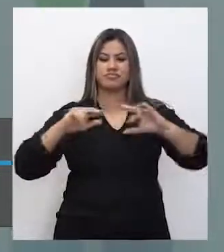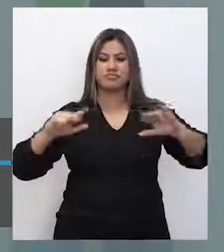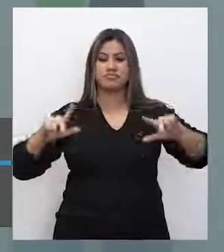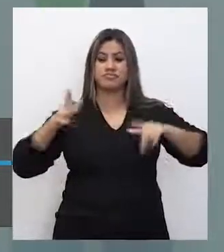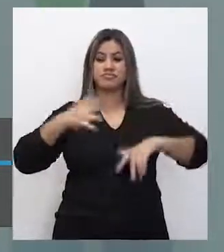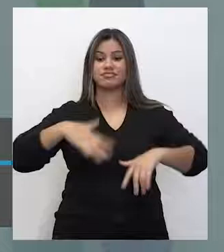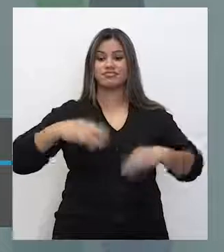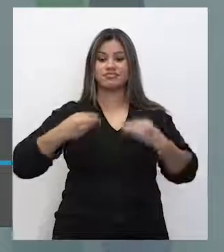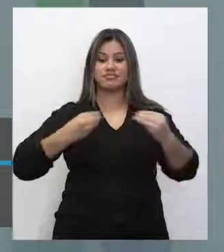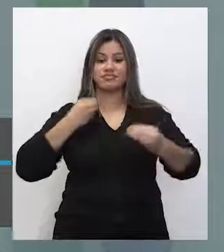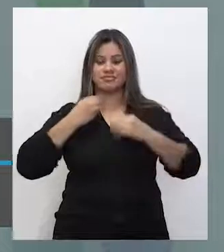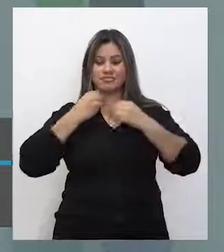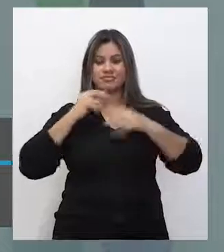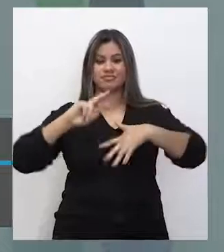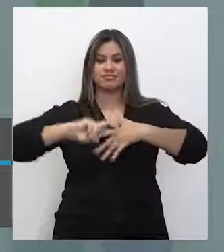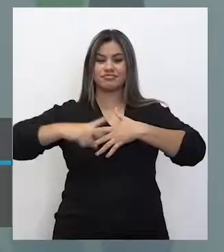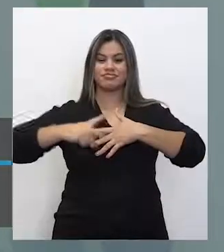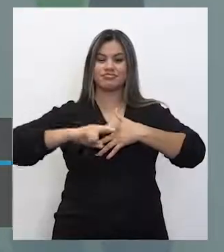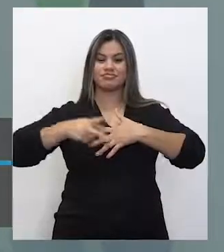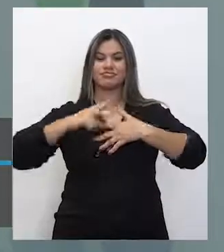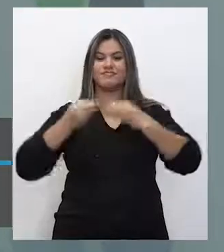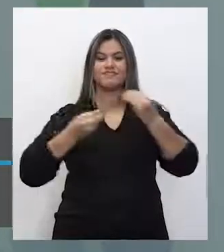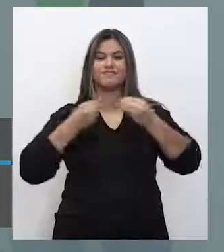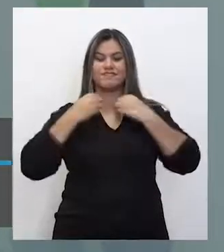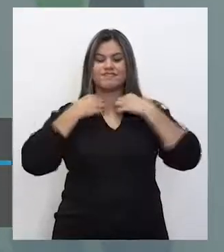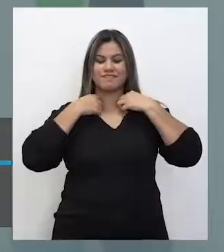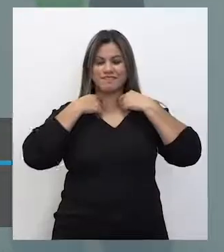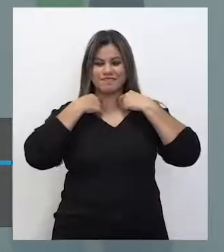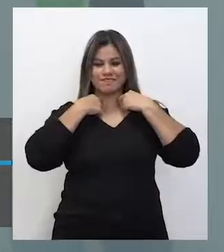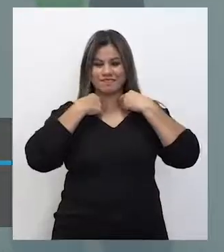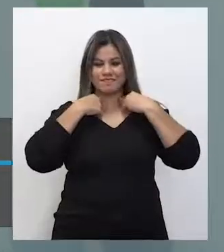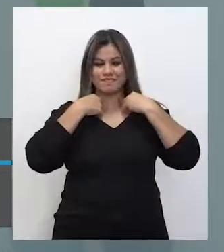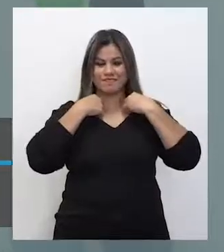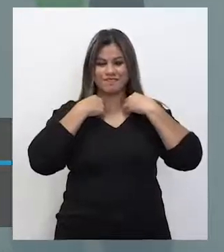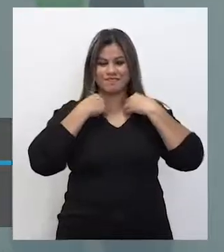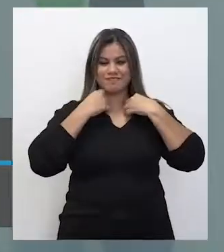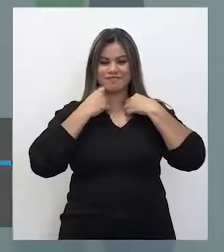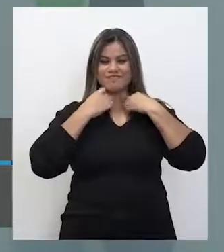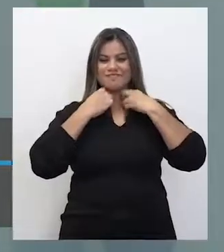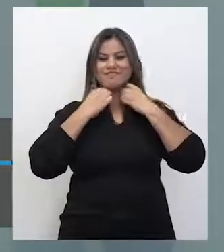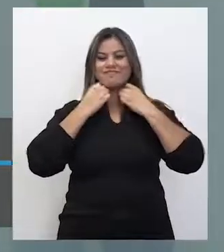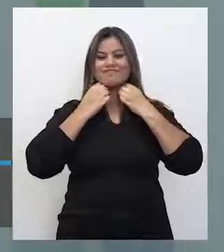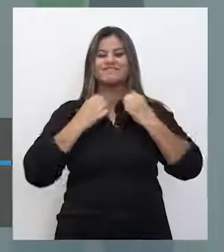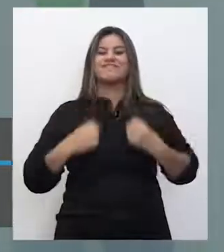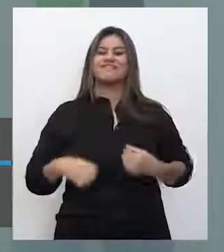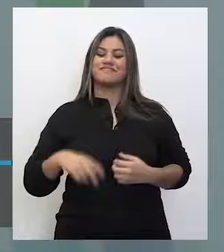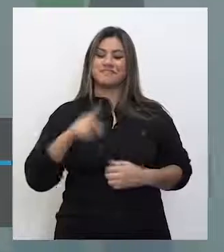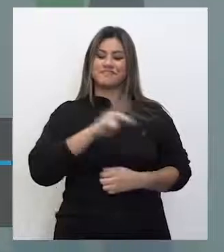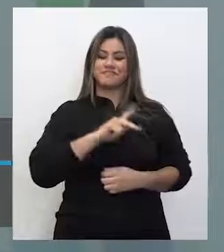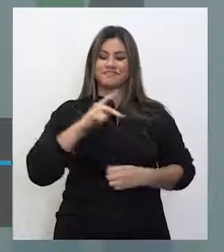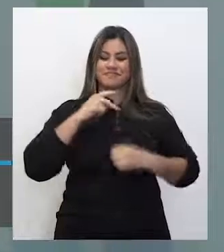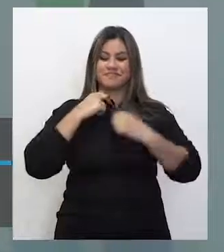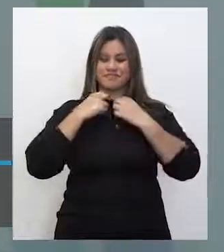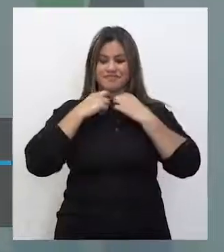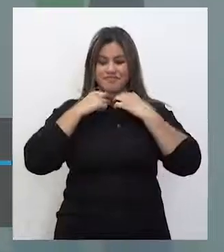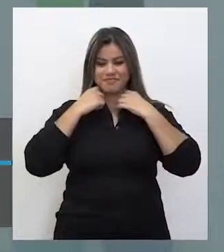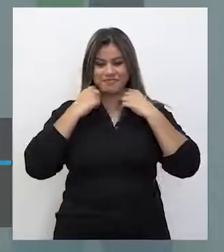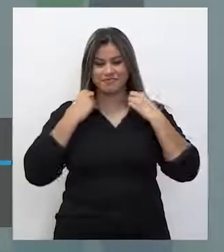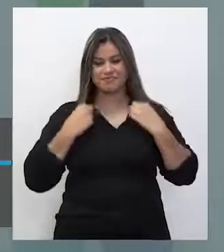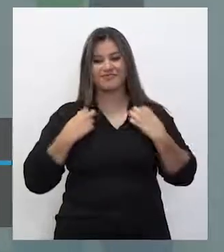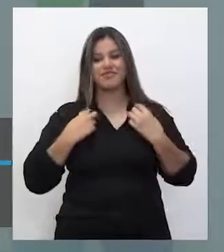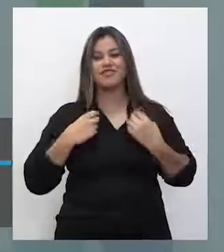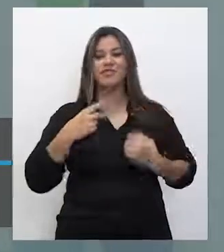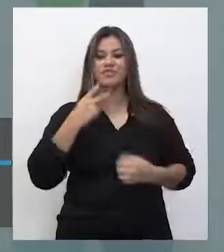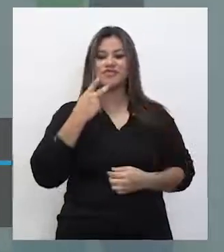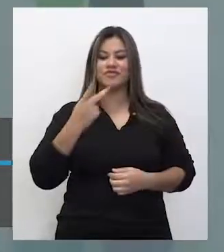quê? Qual vai ser a consequência desta medida, hein, gente? Aglomeração. Nossa, eu já lembro daqueles vídeos que